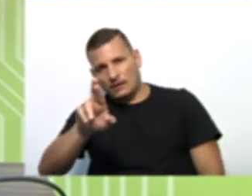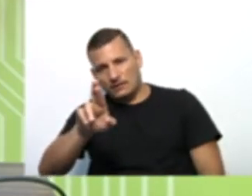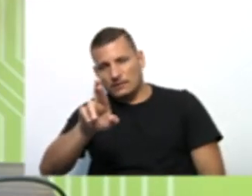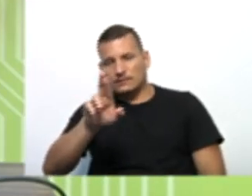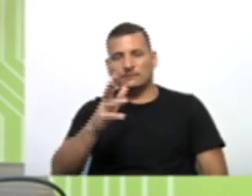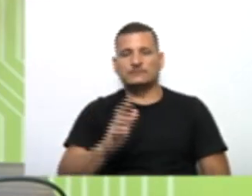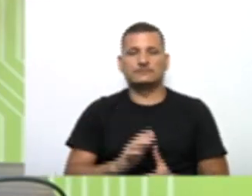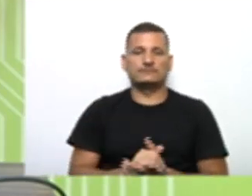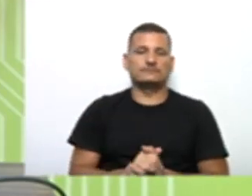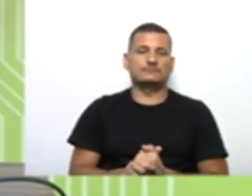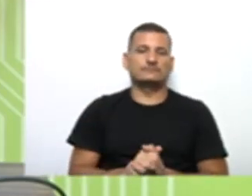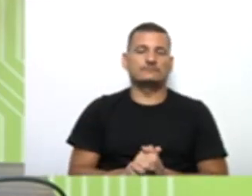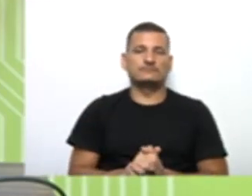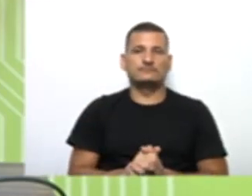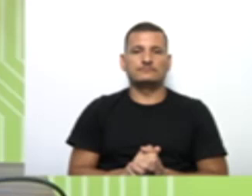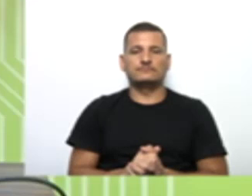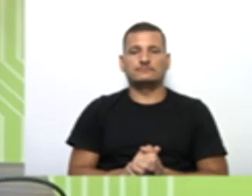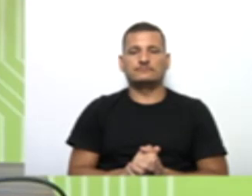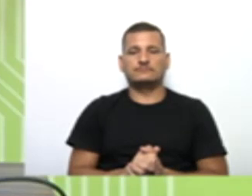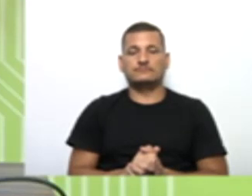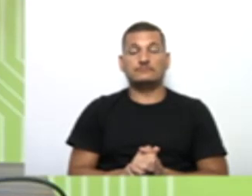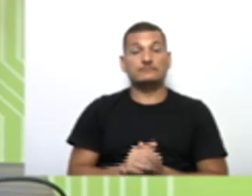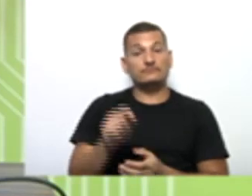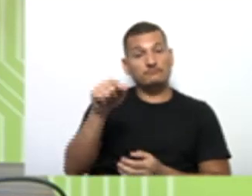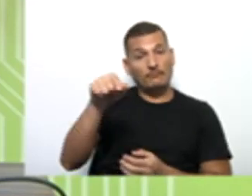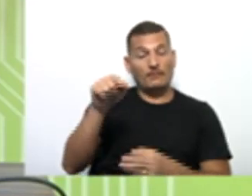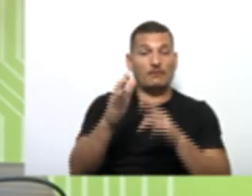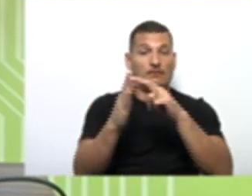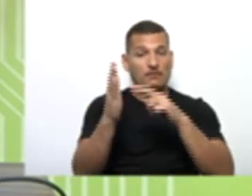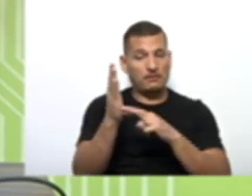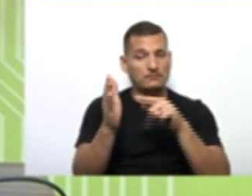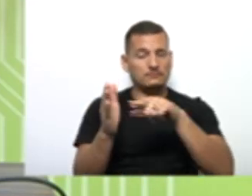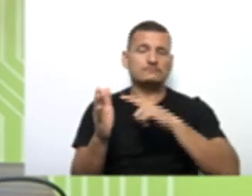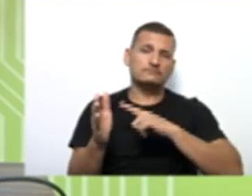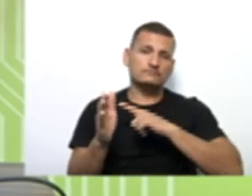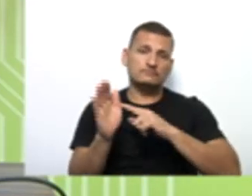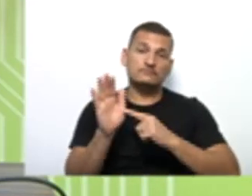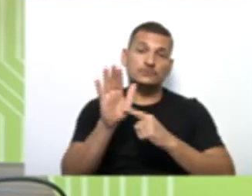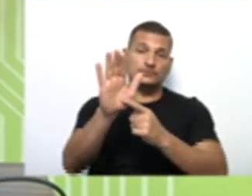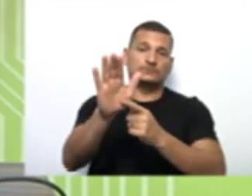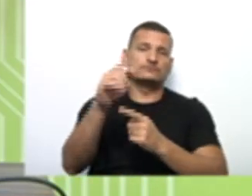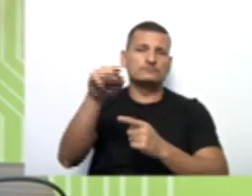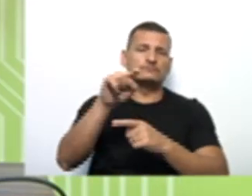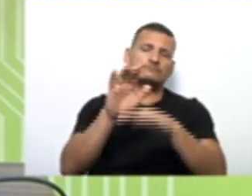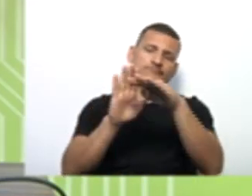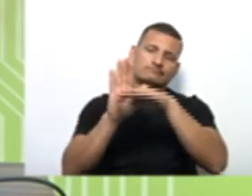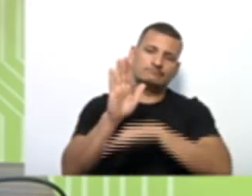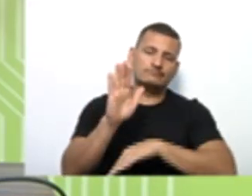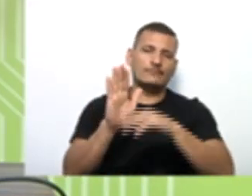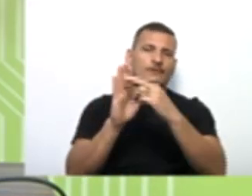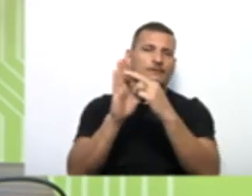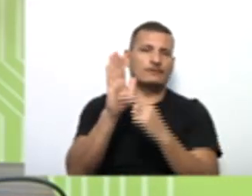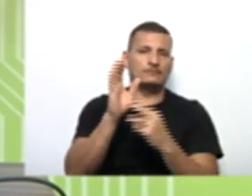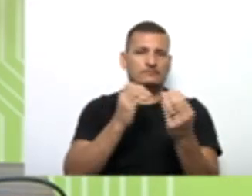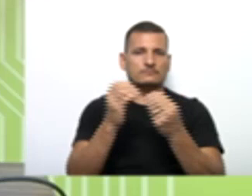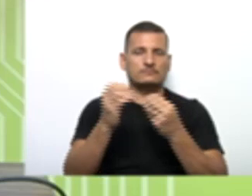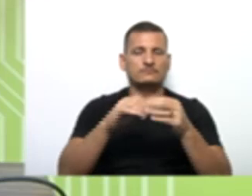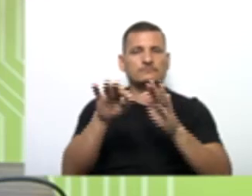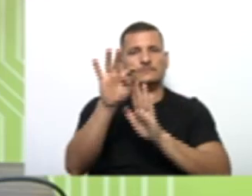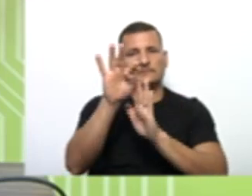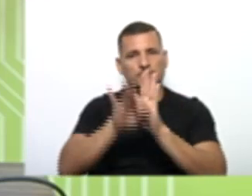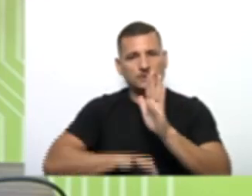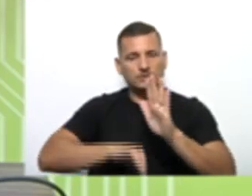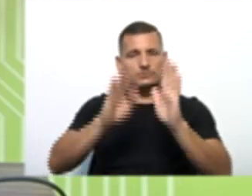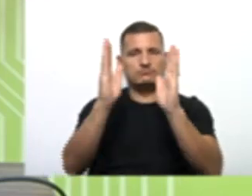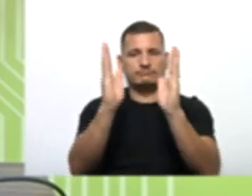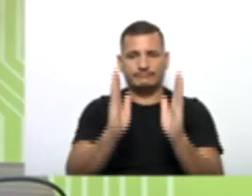Redação. E aí, essa norma, ela vai trazer as orientações de como formatar o texto, a formatação geral,